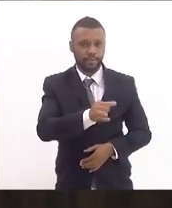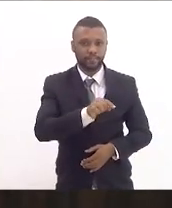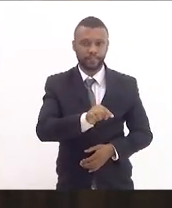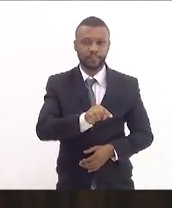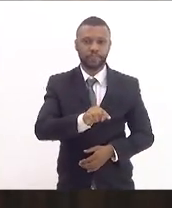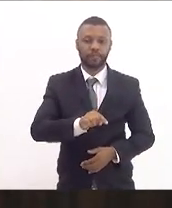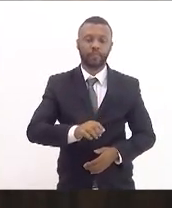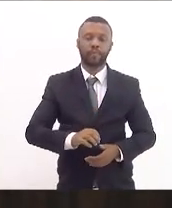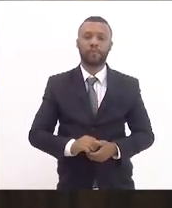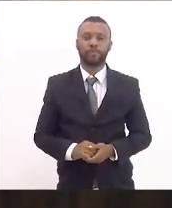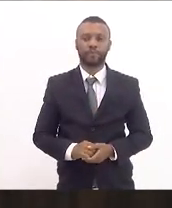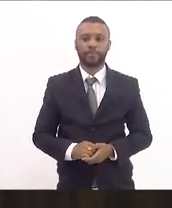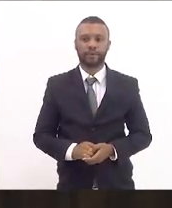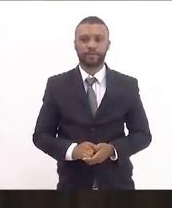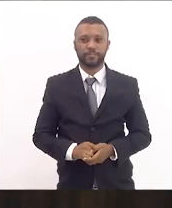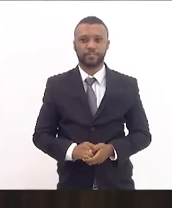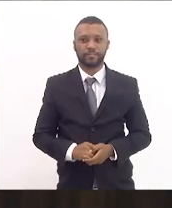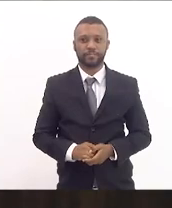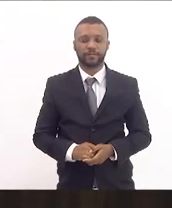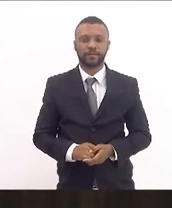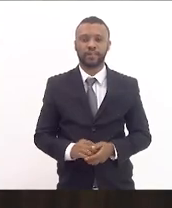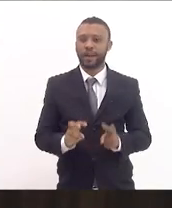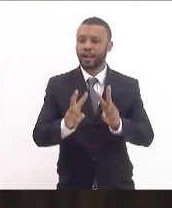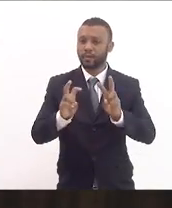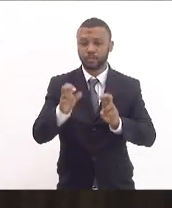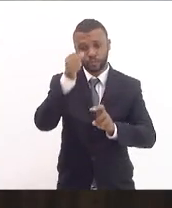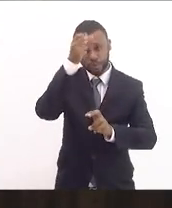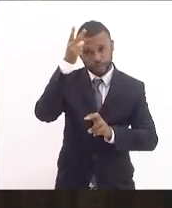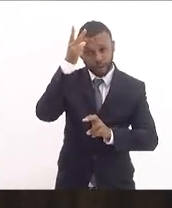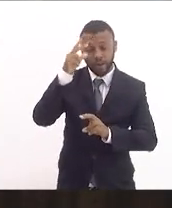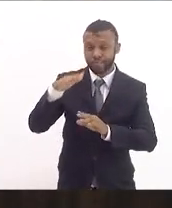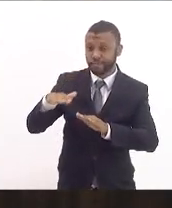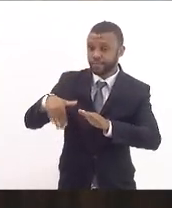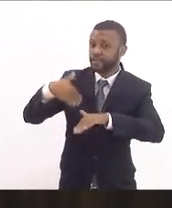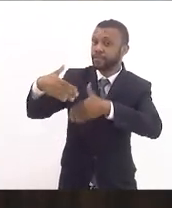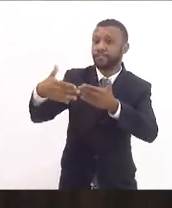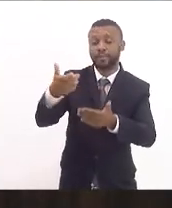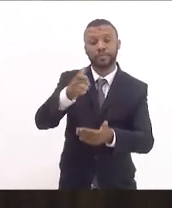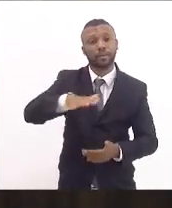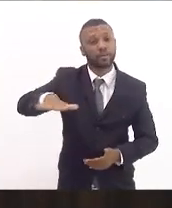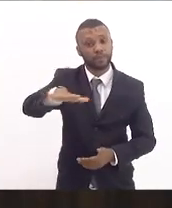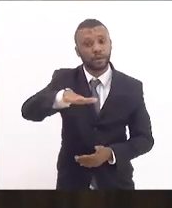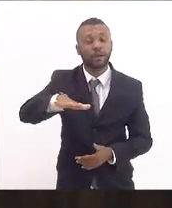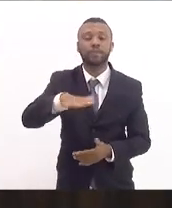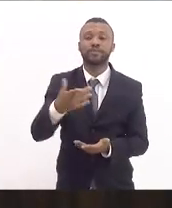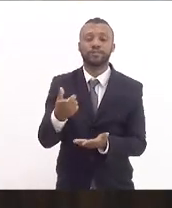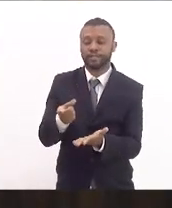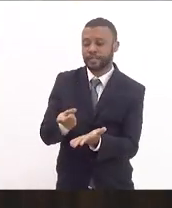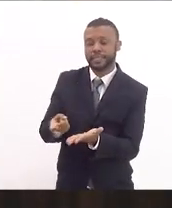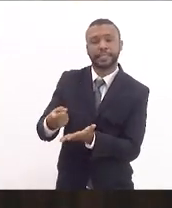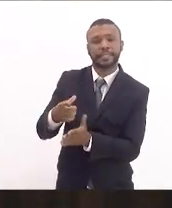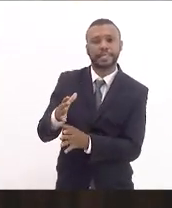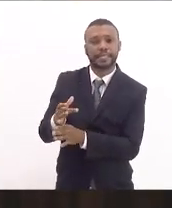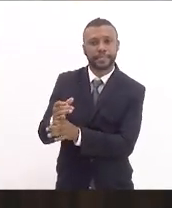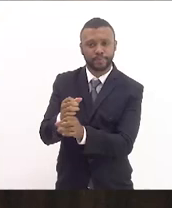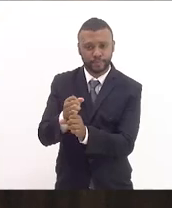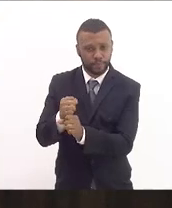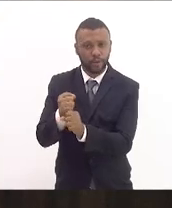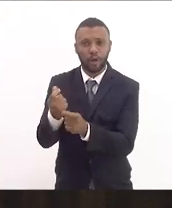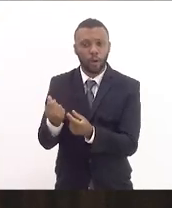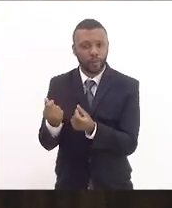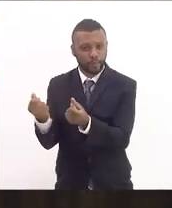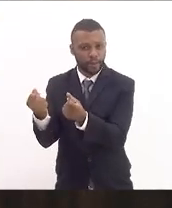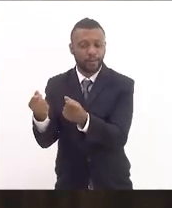E aí é de assuntos municipais no momento Regional de tributação de